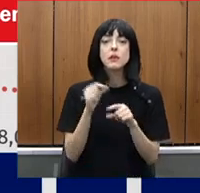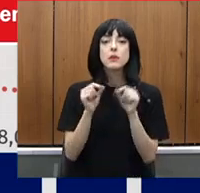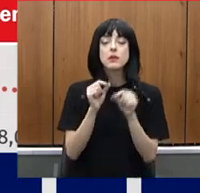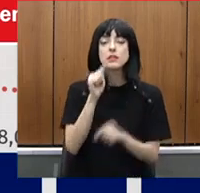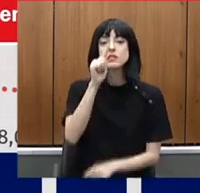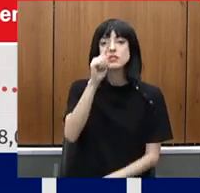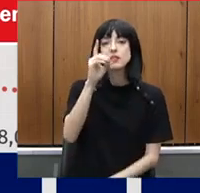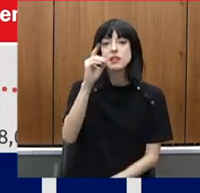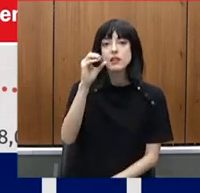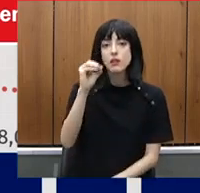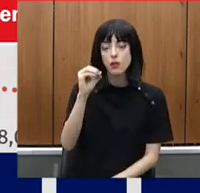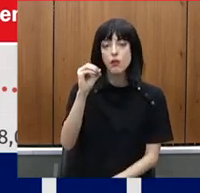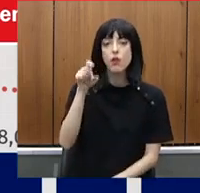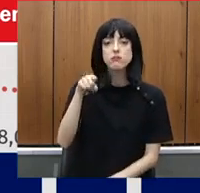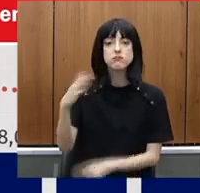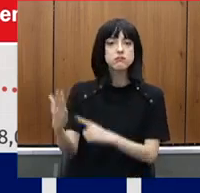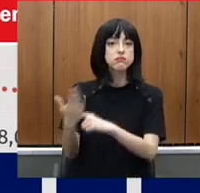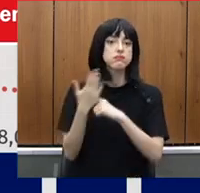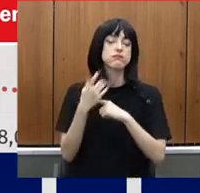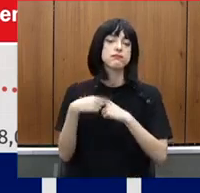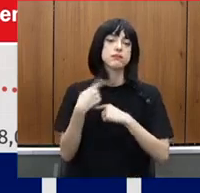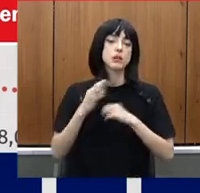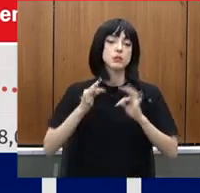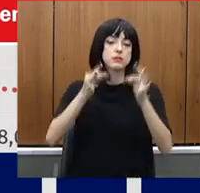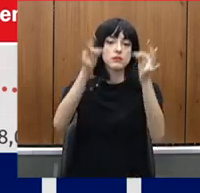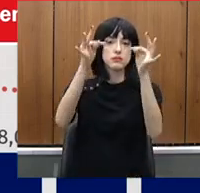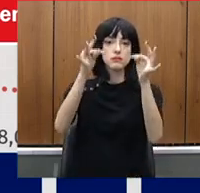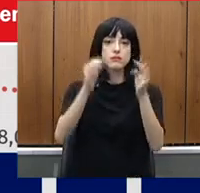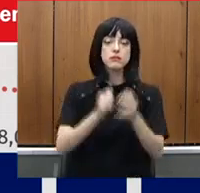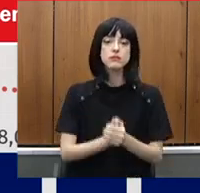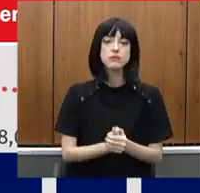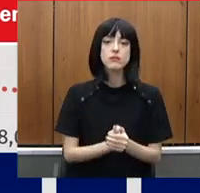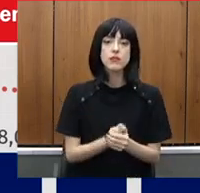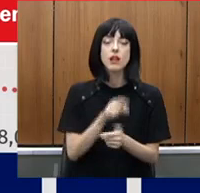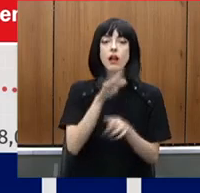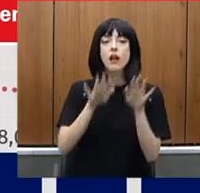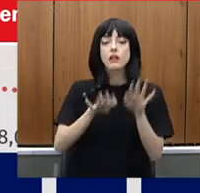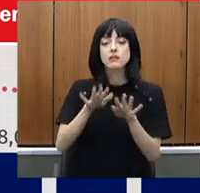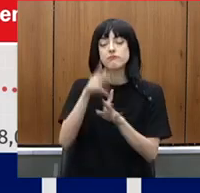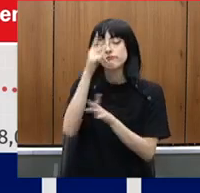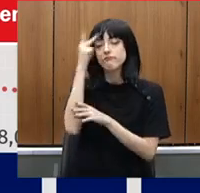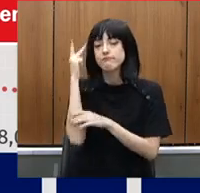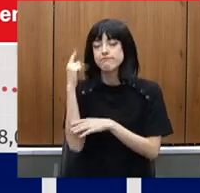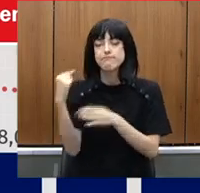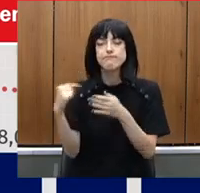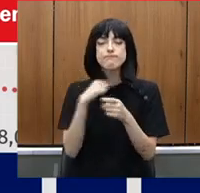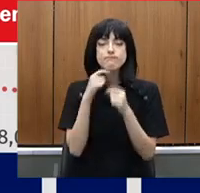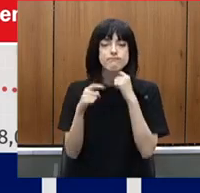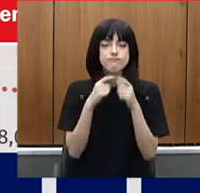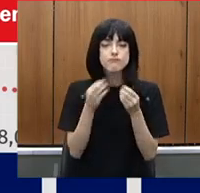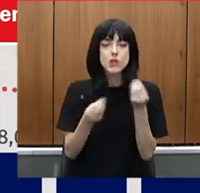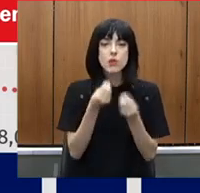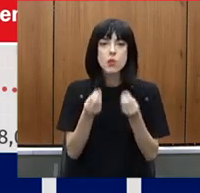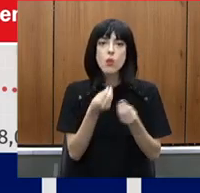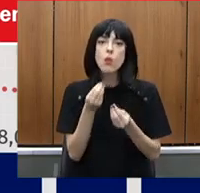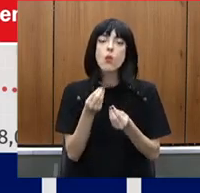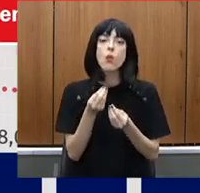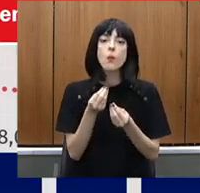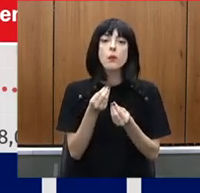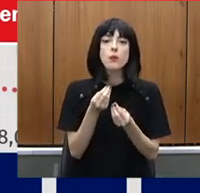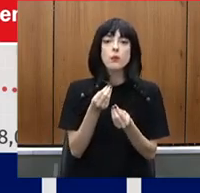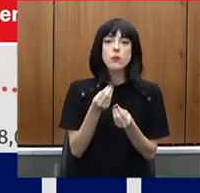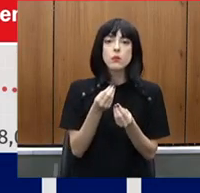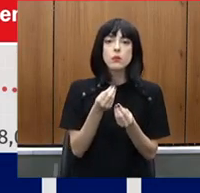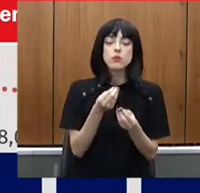por por metas por por gestão indicação de metas por setor metas por unidade